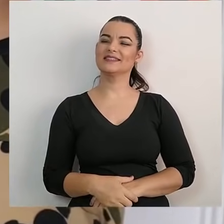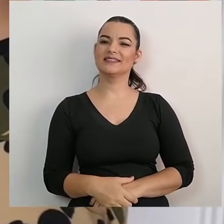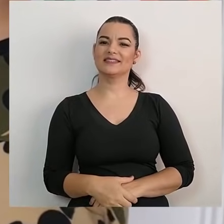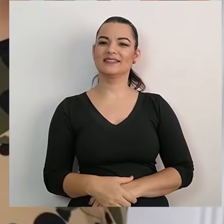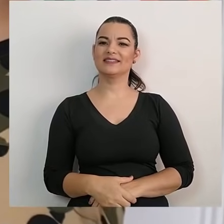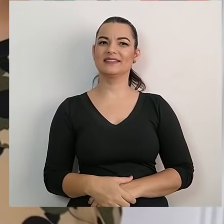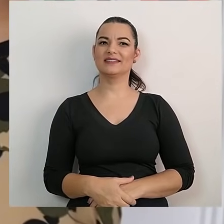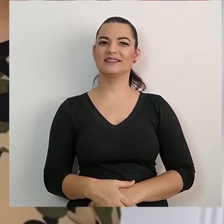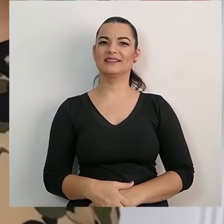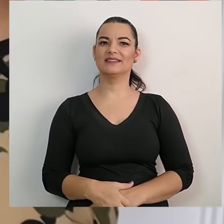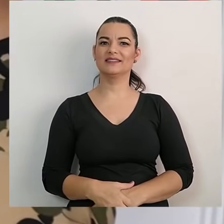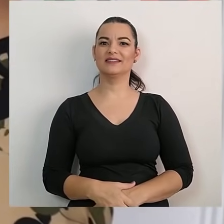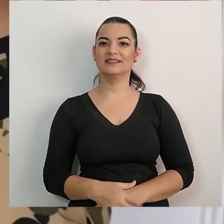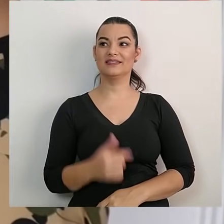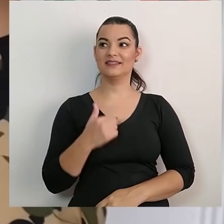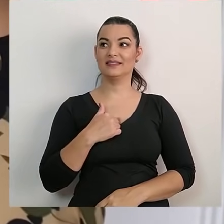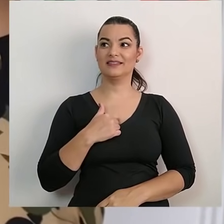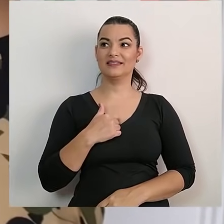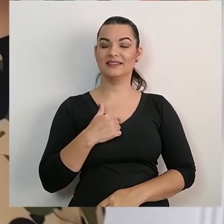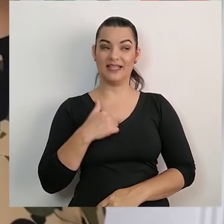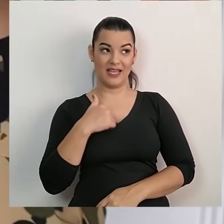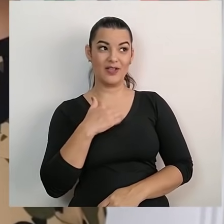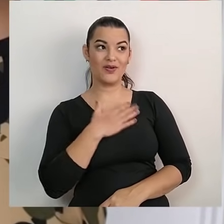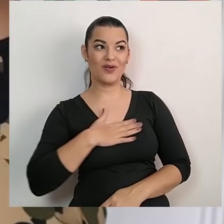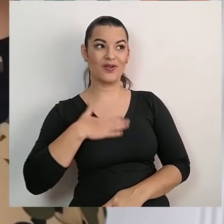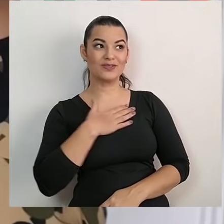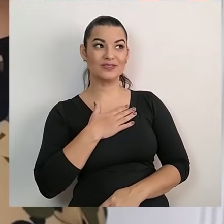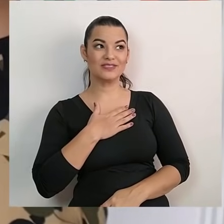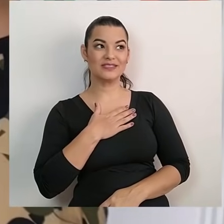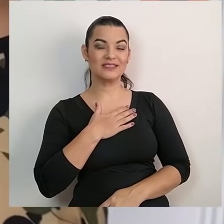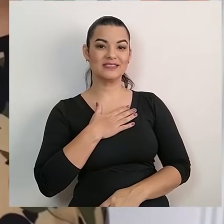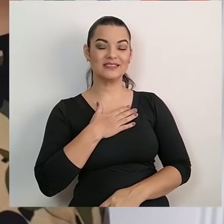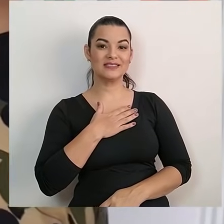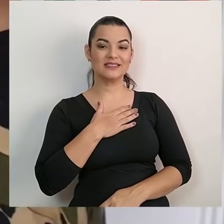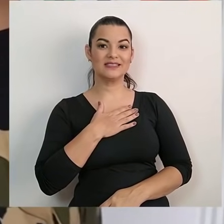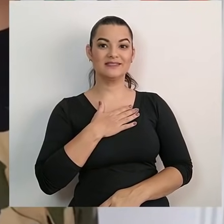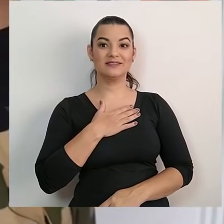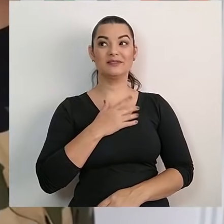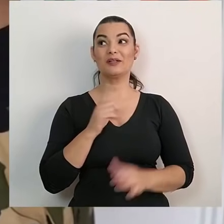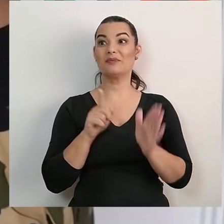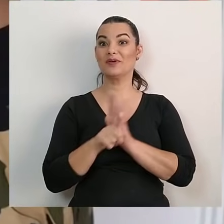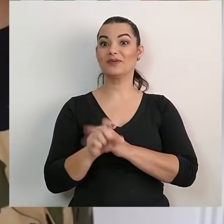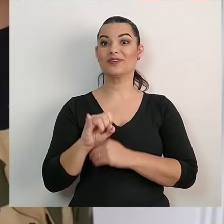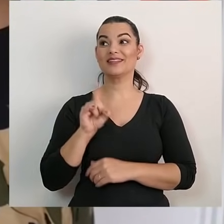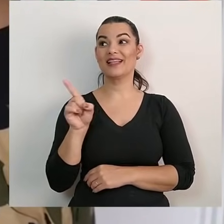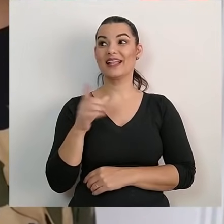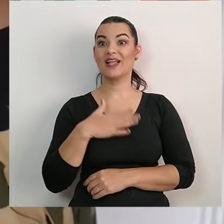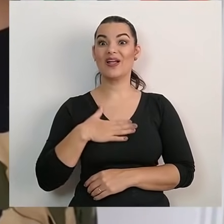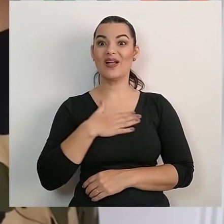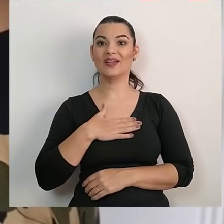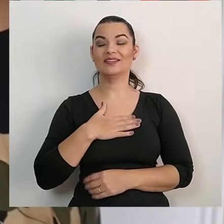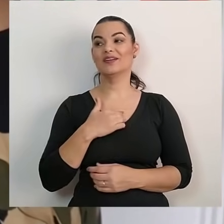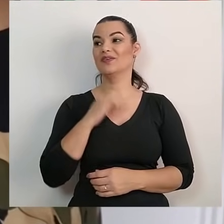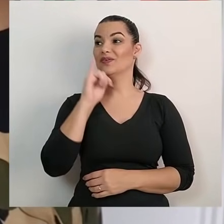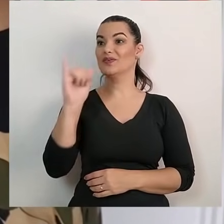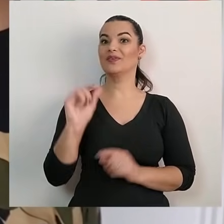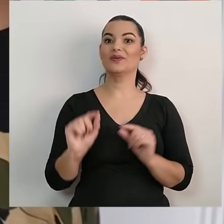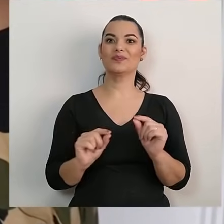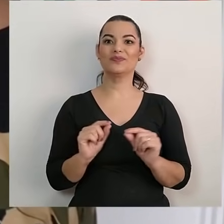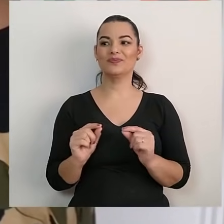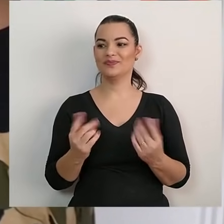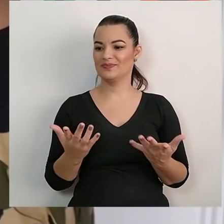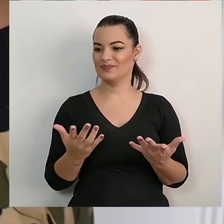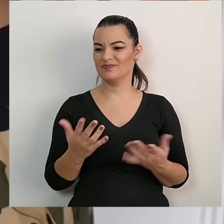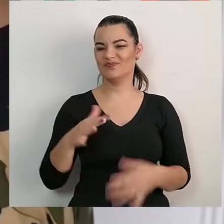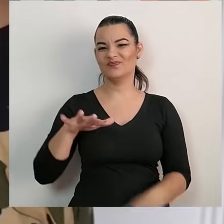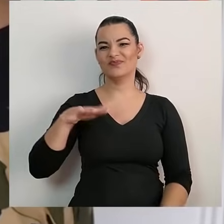Léo. Eu gosto. Ele perguntou se ele gosta. E aí eu vou dizer